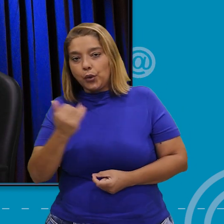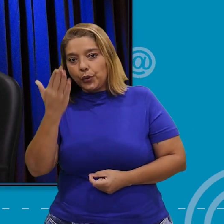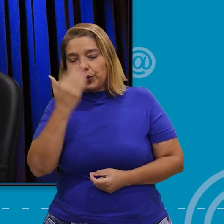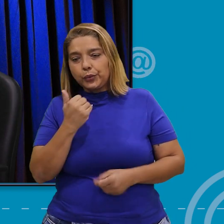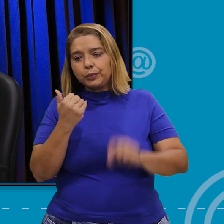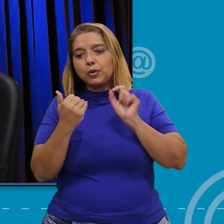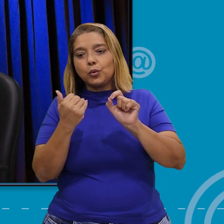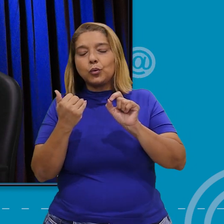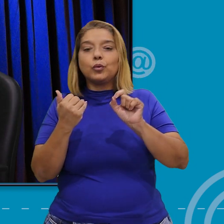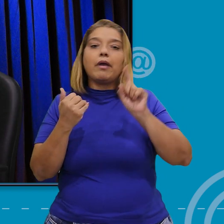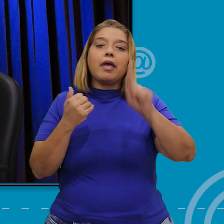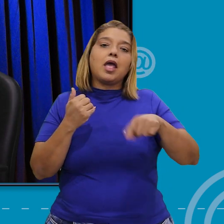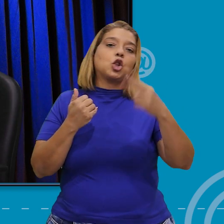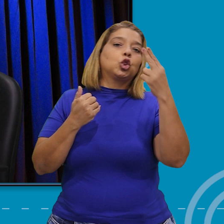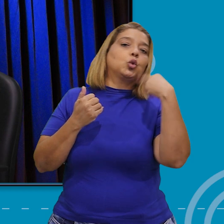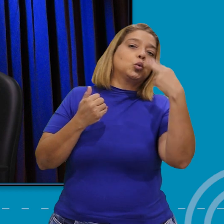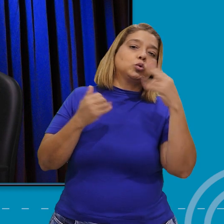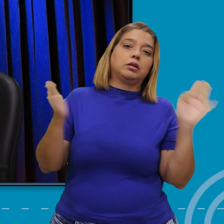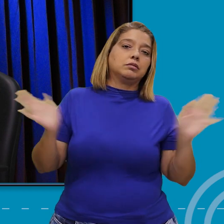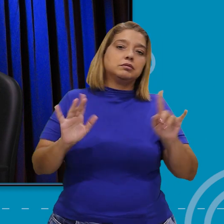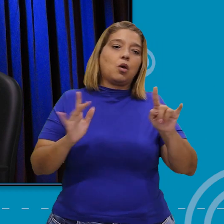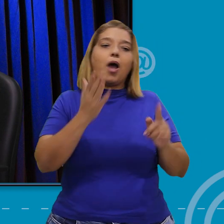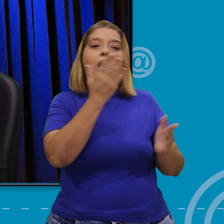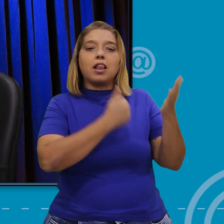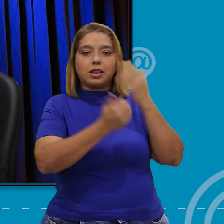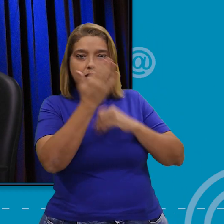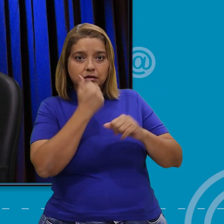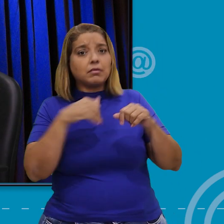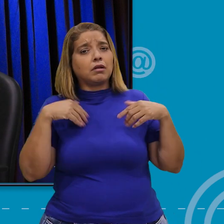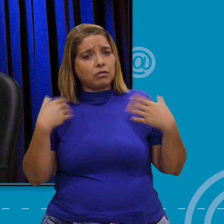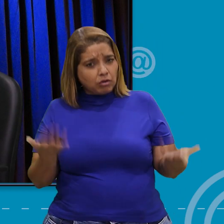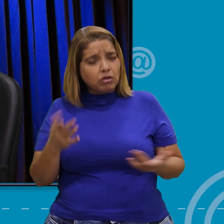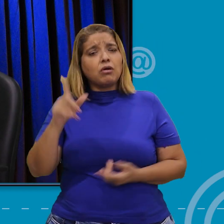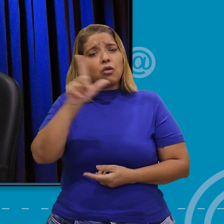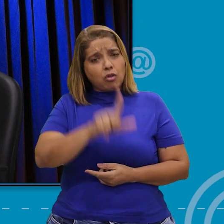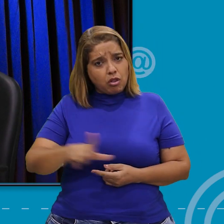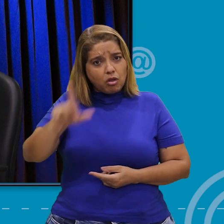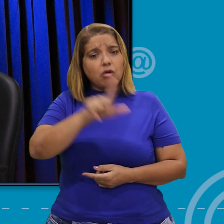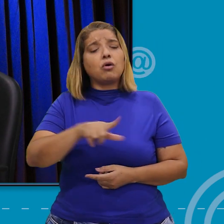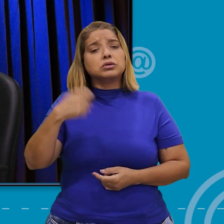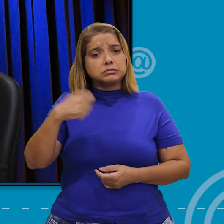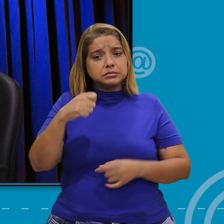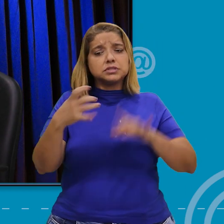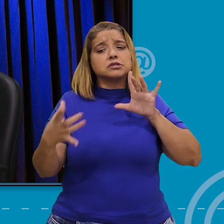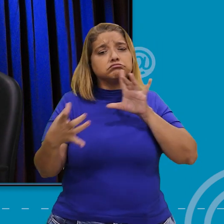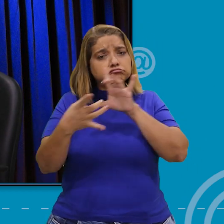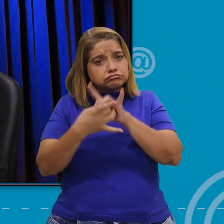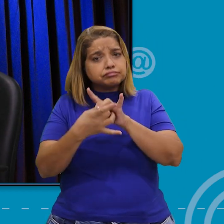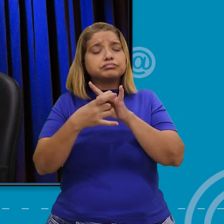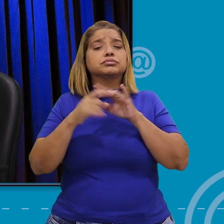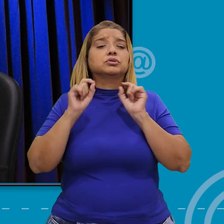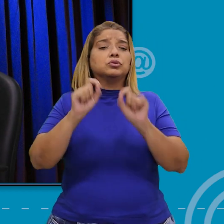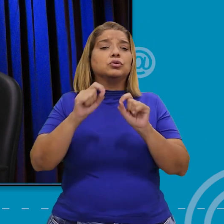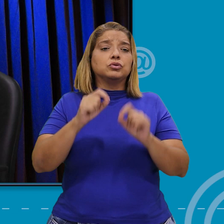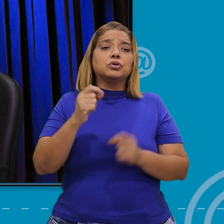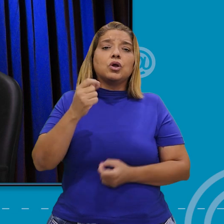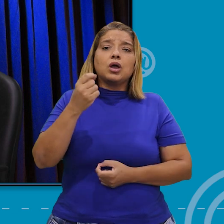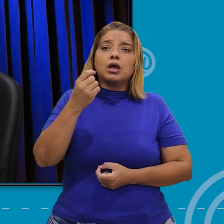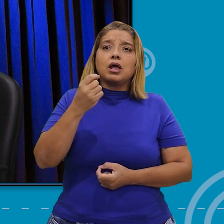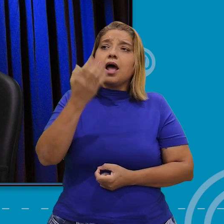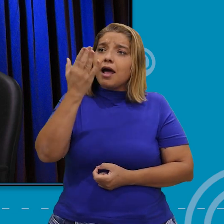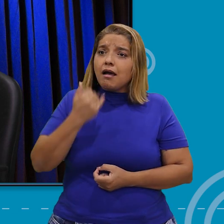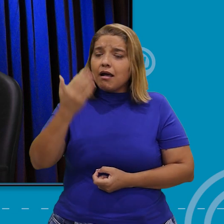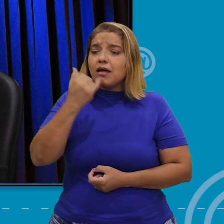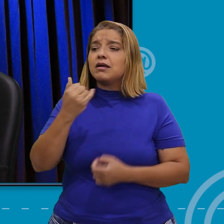da alimentação ao nutriente, não ao alimento. É lógico que a gente não tem muito como dissociar algo, né, uma coisa da